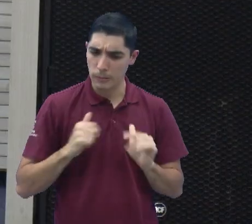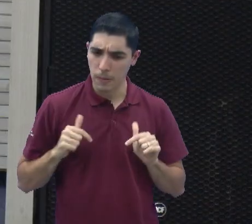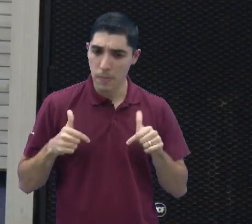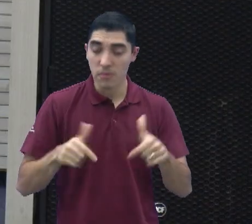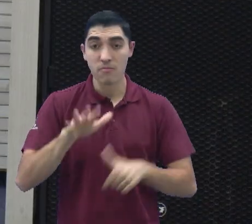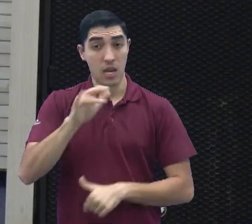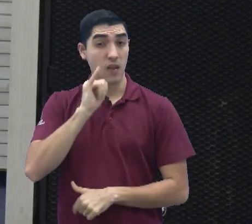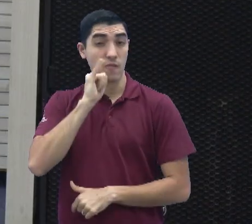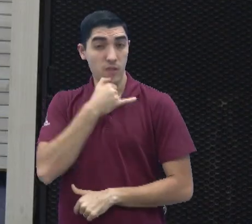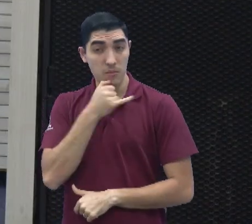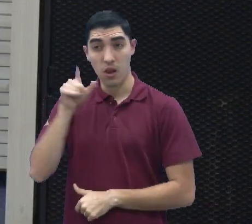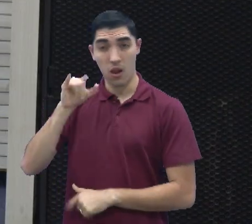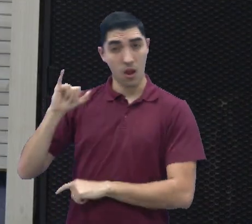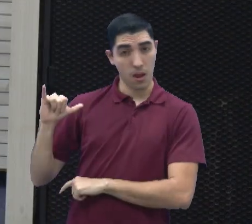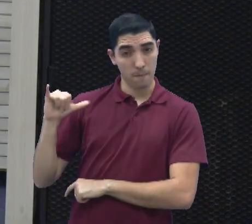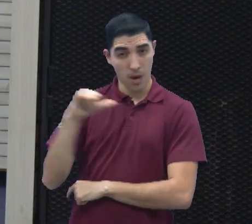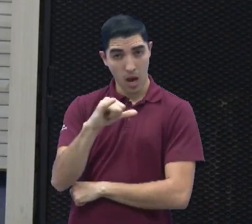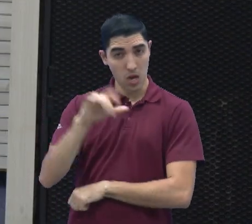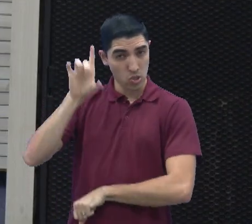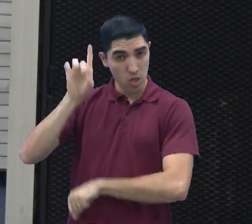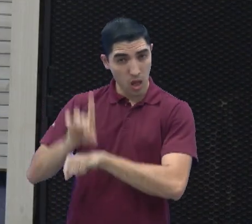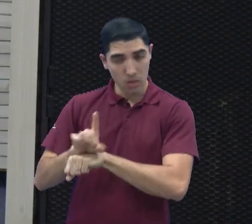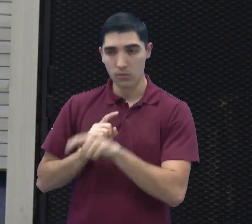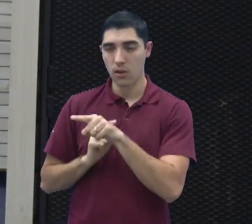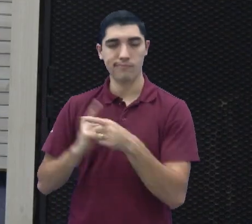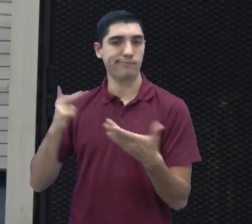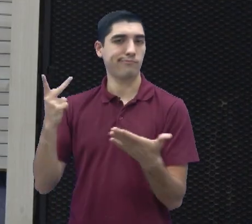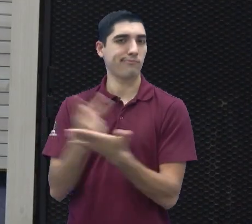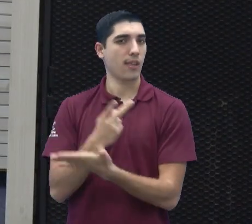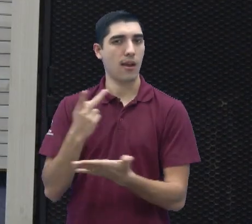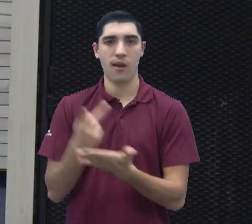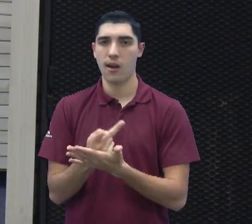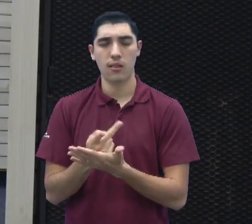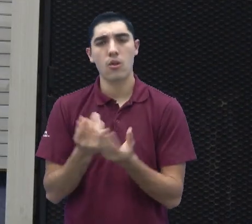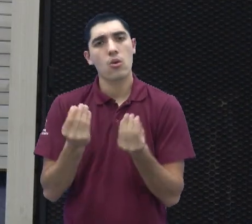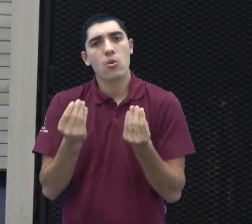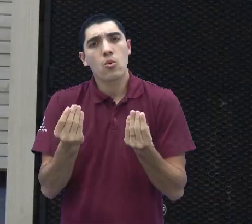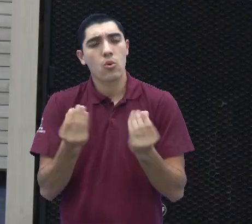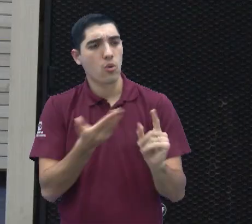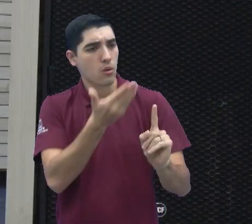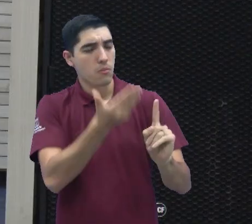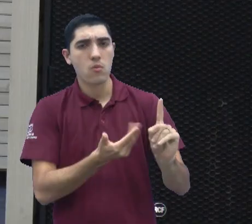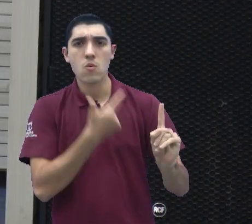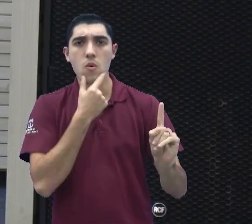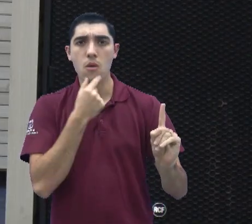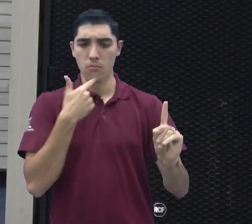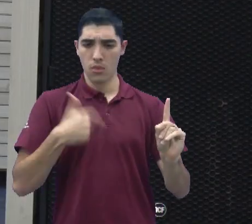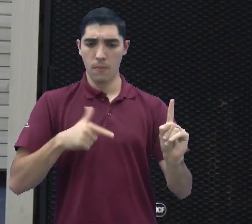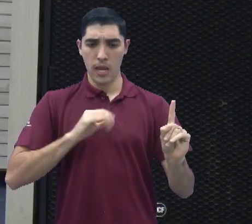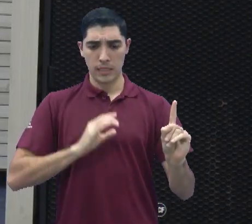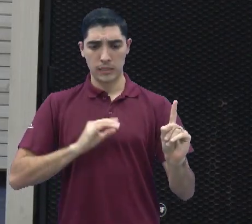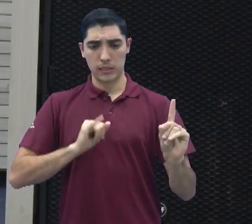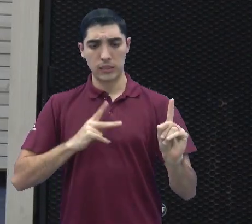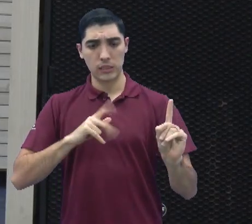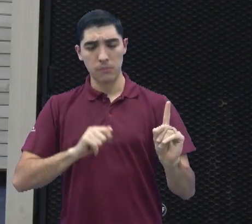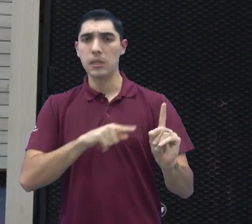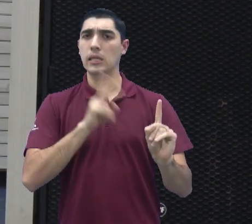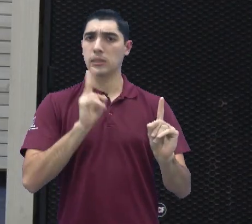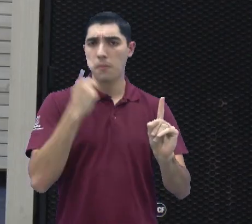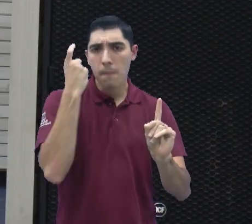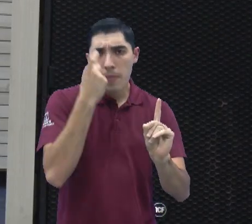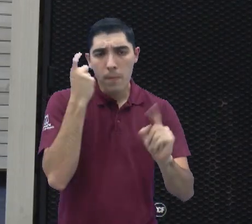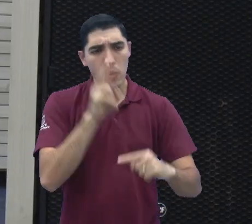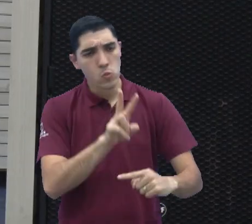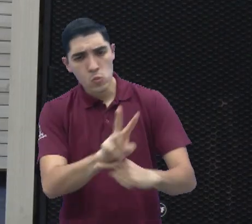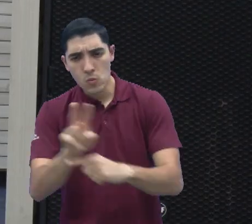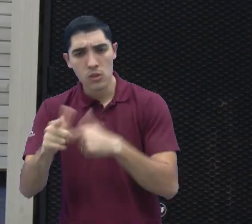Embraer está pecando em penalizar um cipeiro comprometido com a luta dos trabalhadores, por isso foi